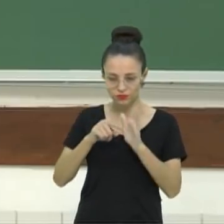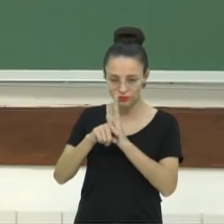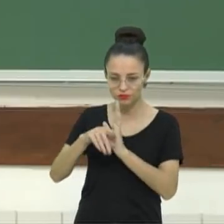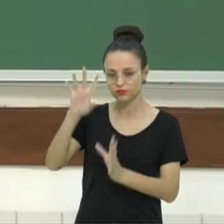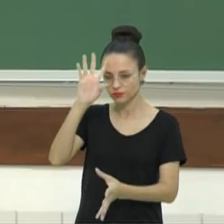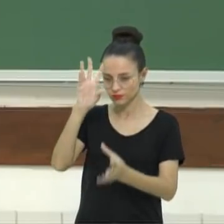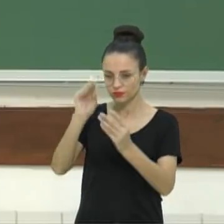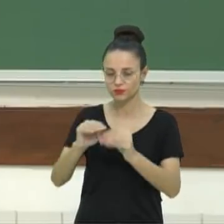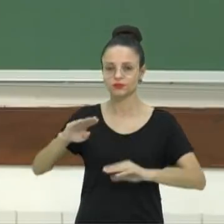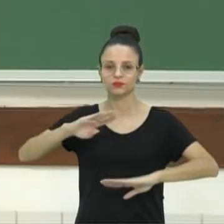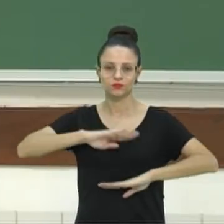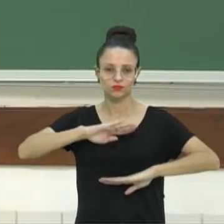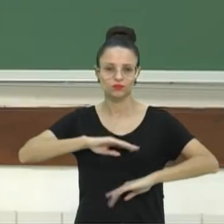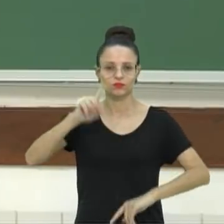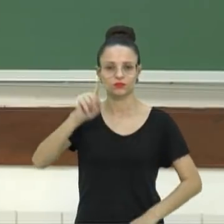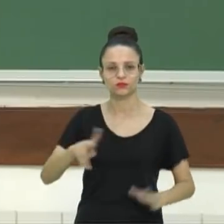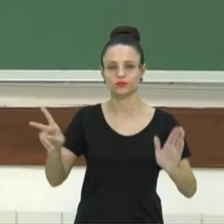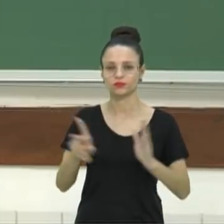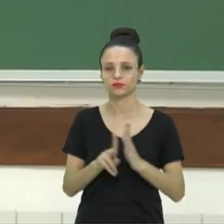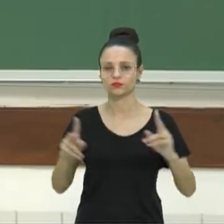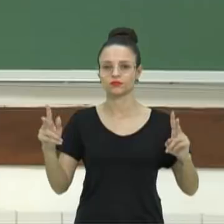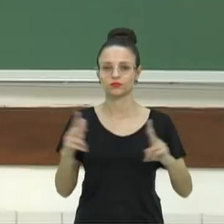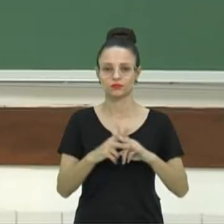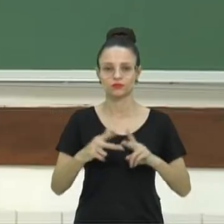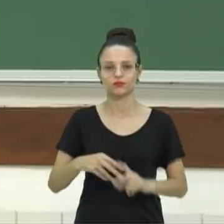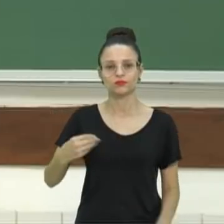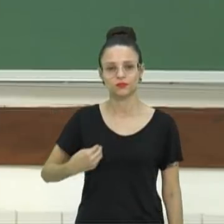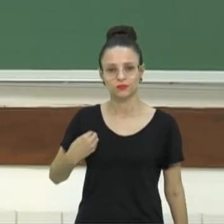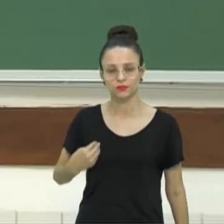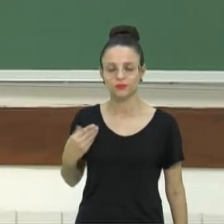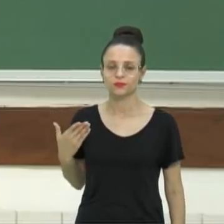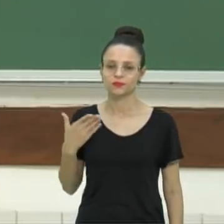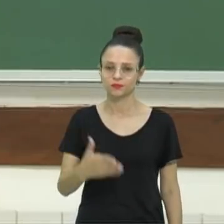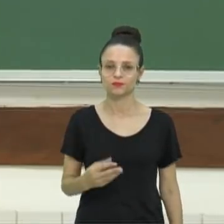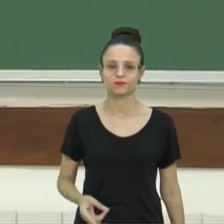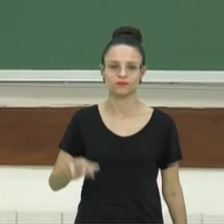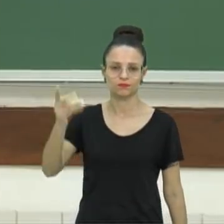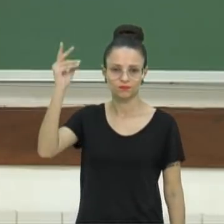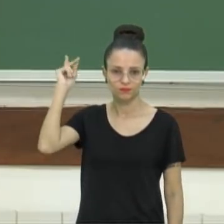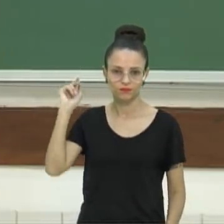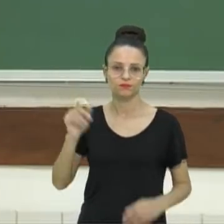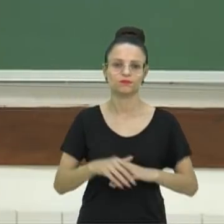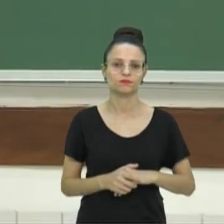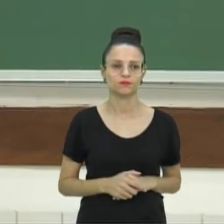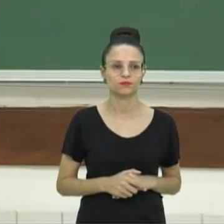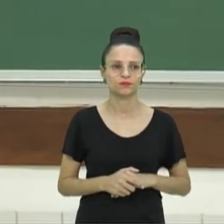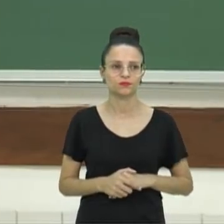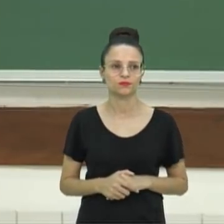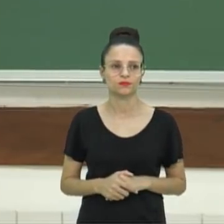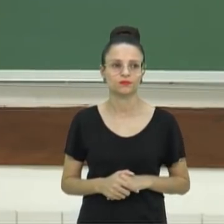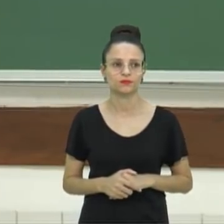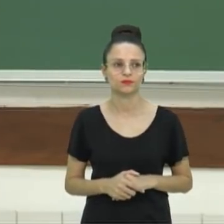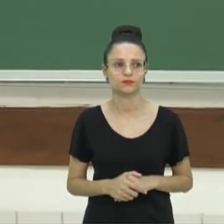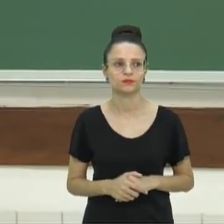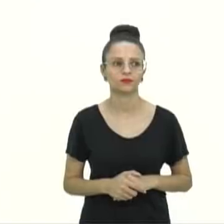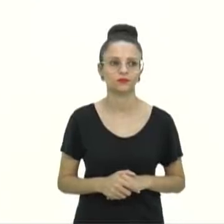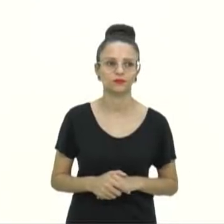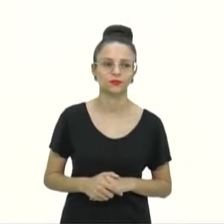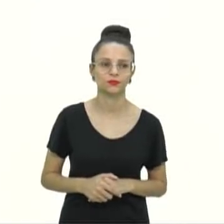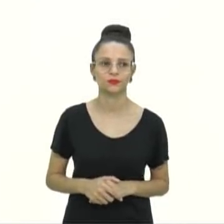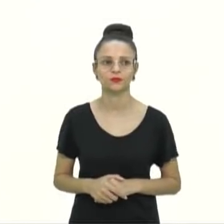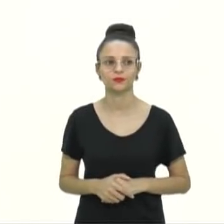sendo situações de lutas também presentes na situação pré-histórica, né? Está retratado aqui dentro da história das lutas.